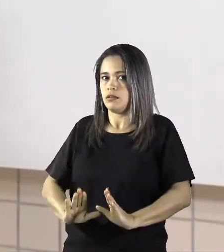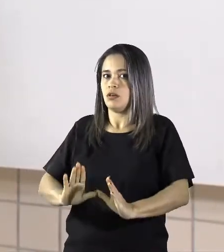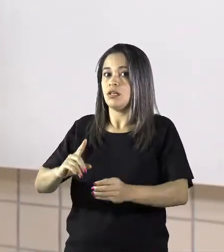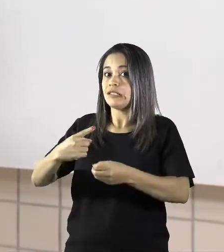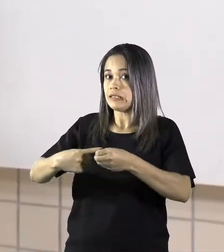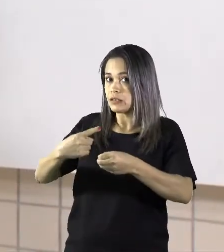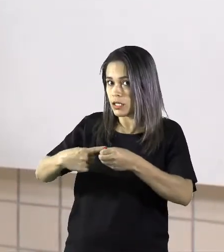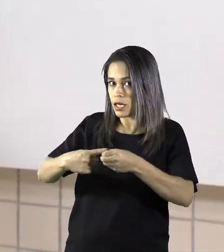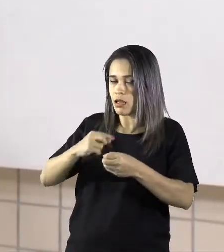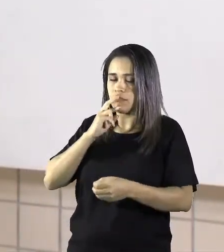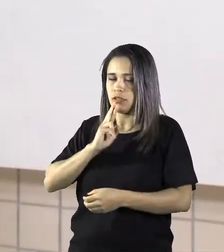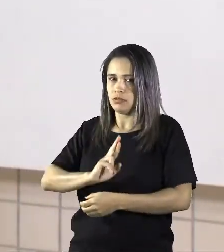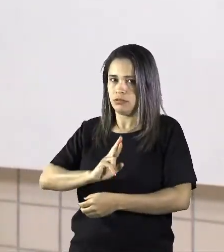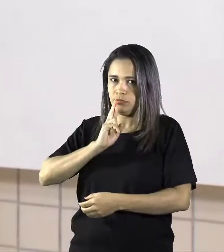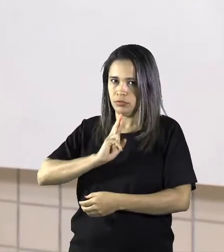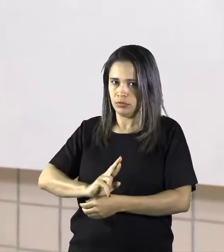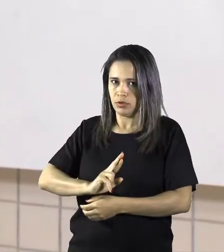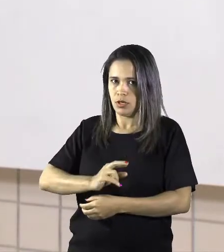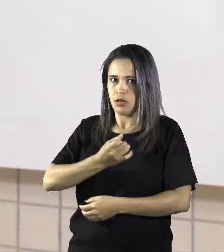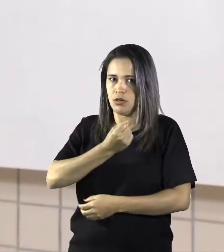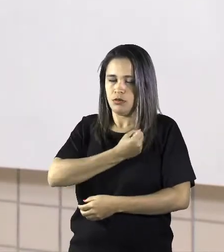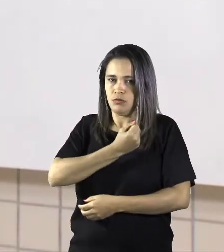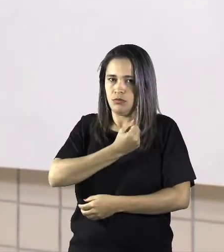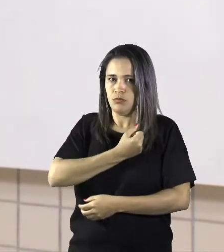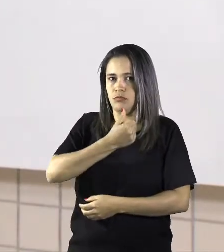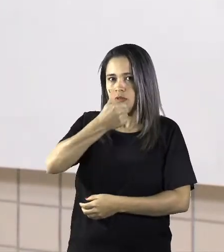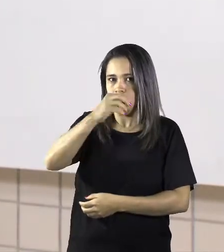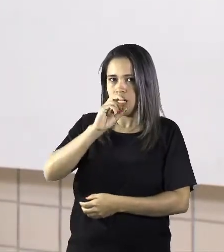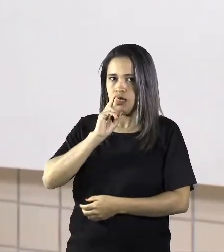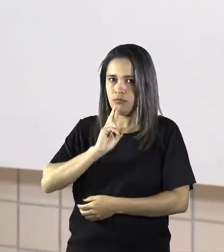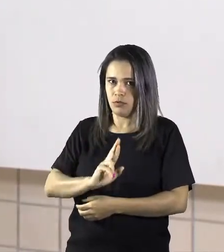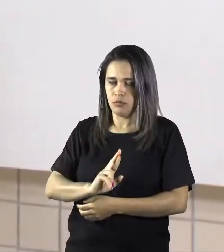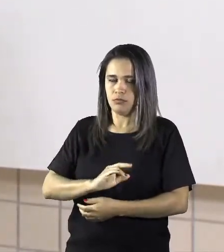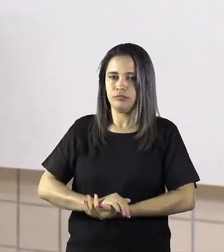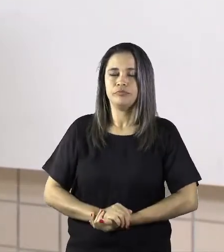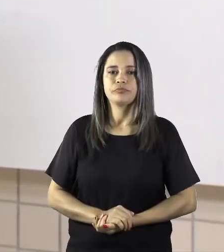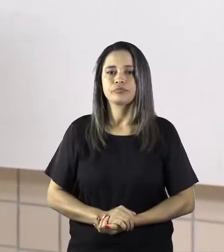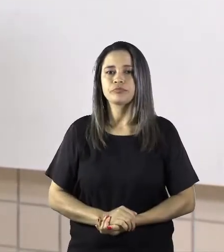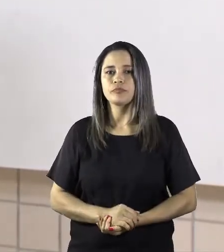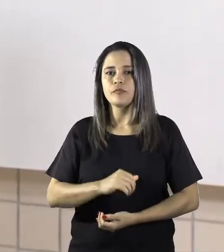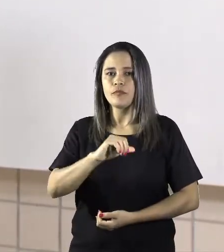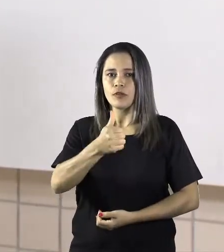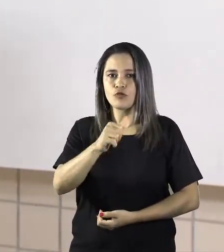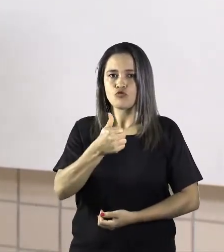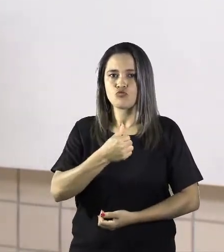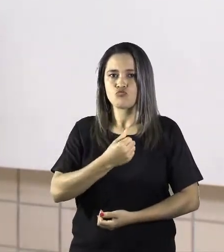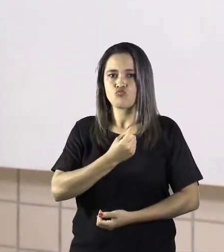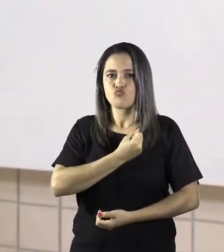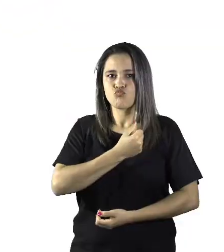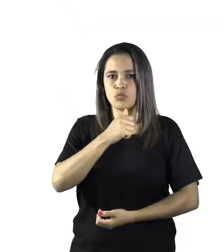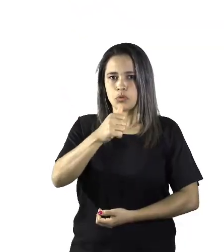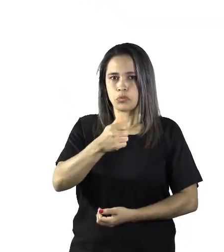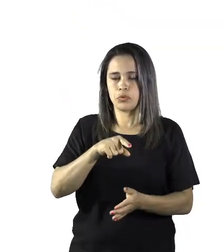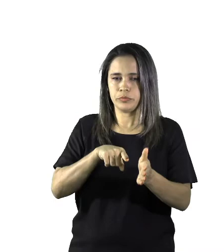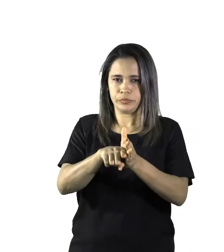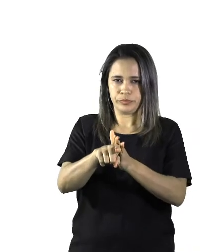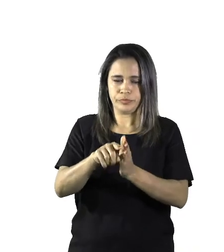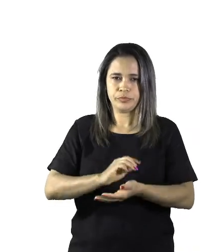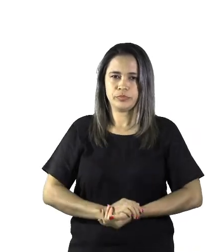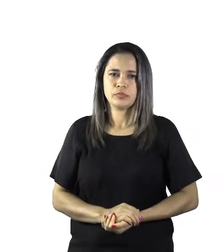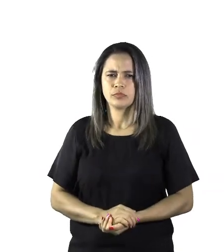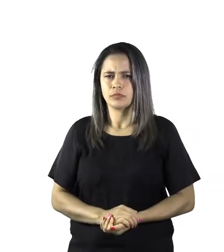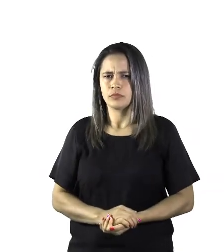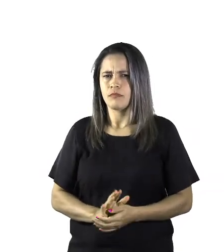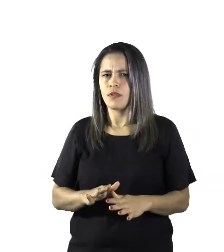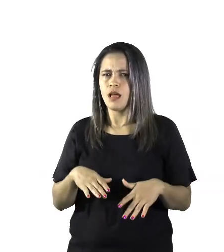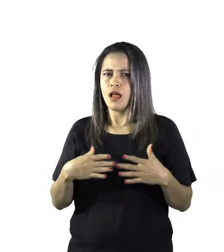e responder a questão número 10. 11. A 11 é o seguinte: além